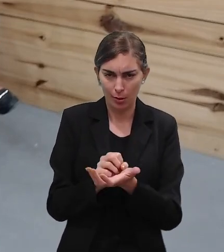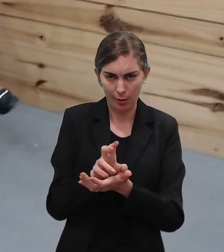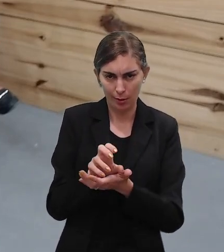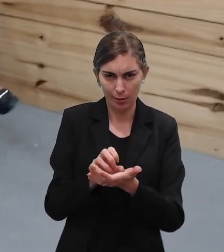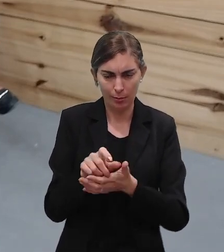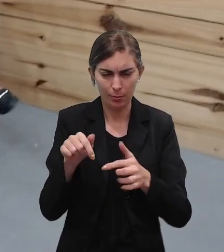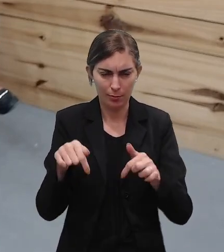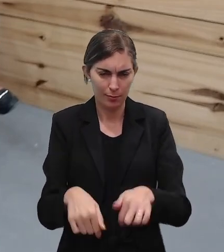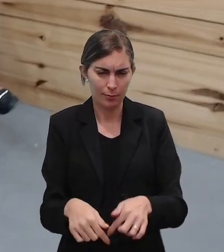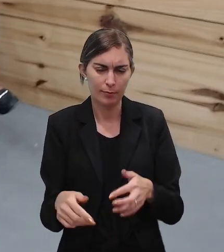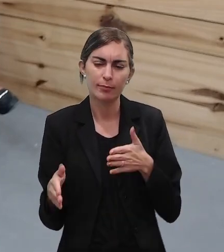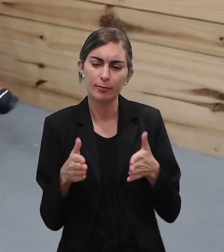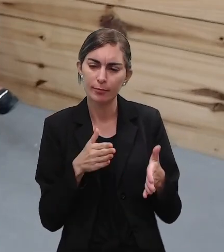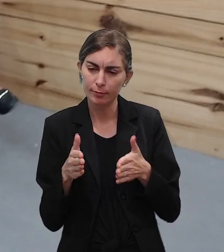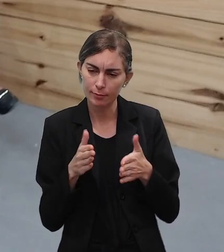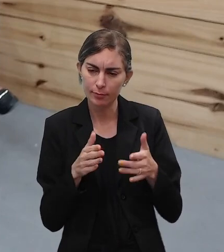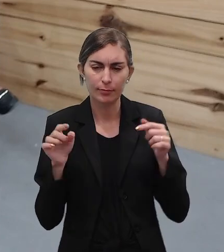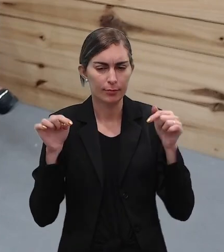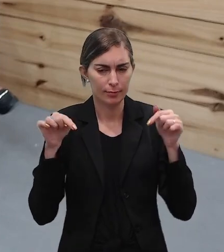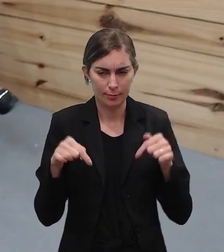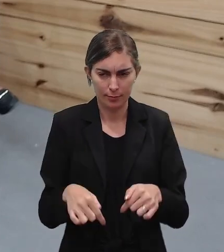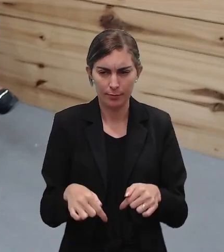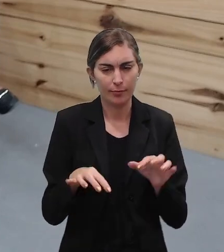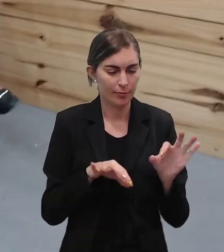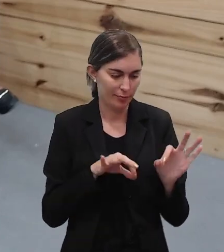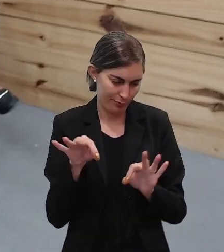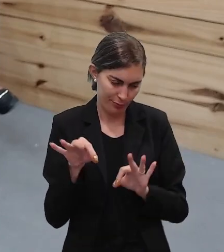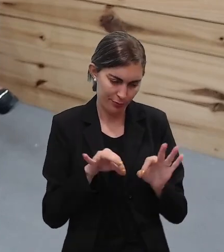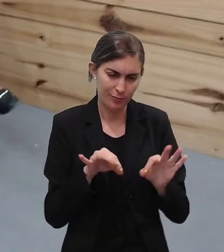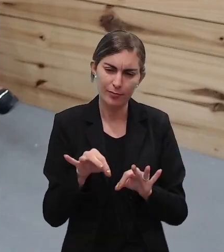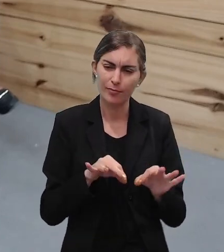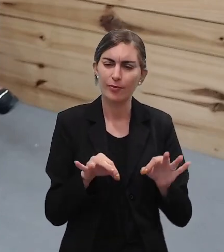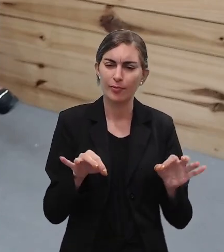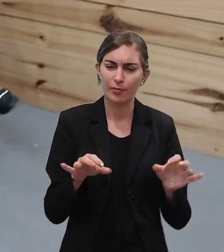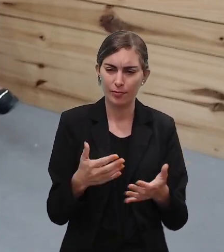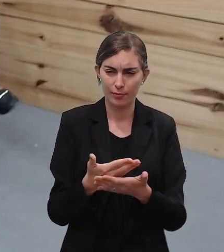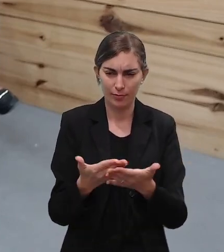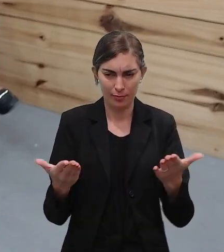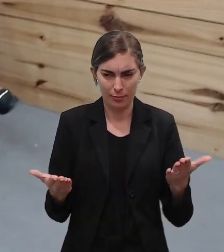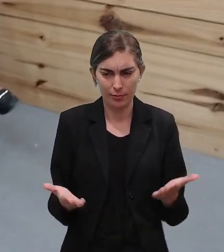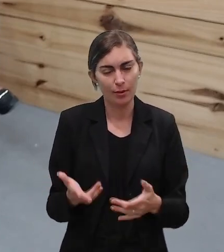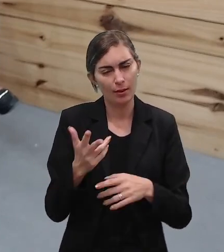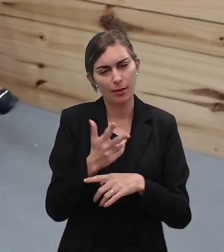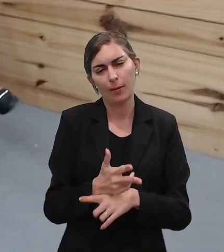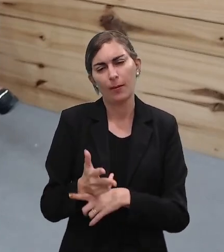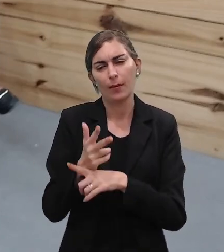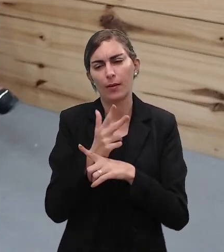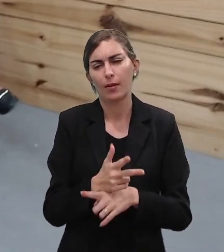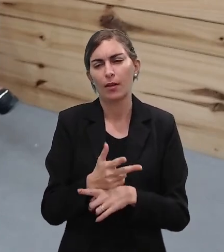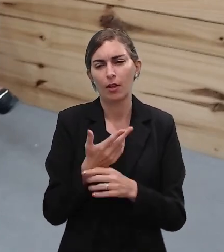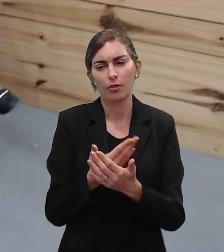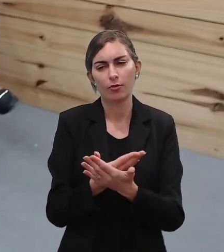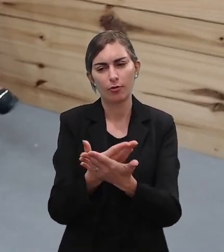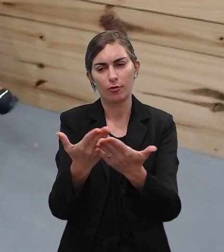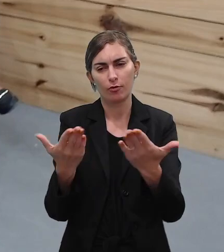esse momento, né, que nós estamos organizando, formalizando essa videoaula.